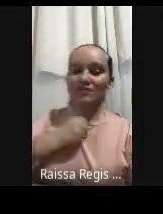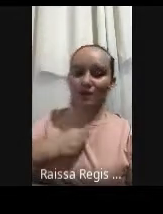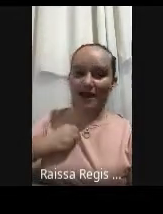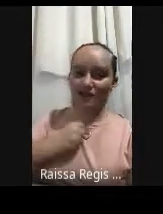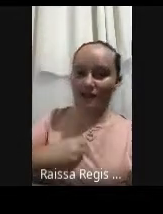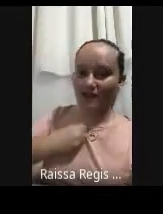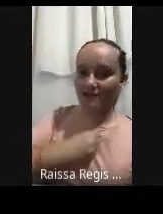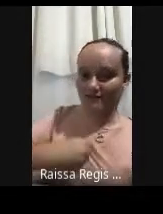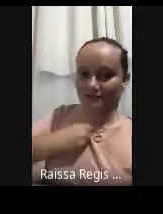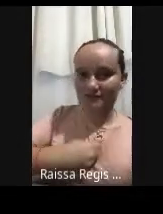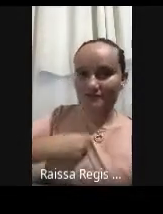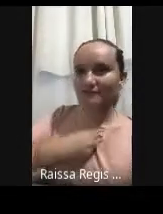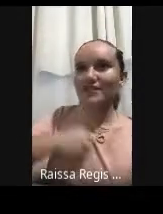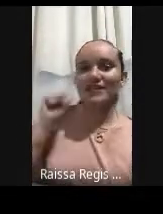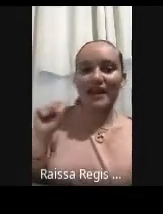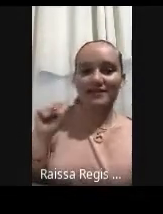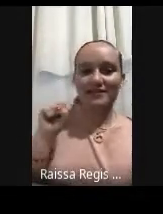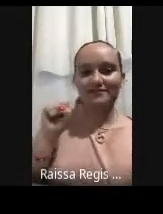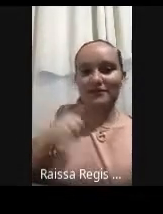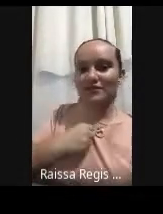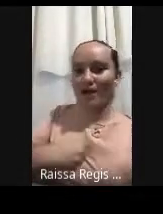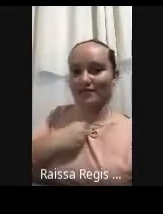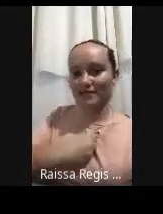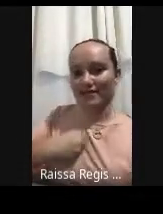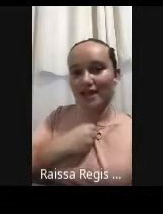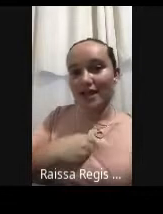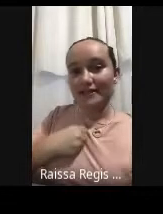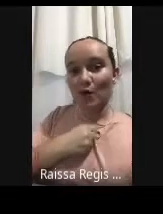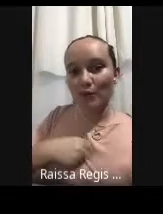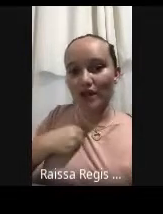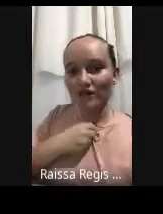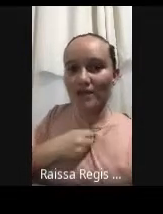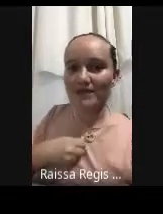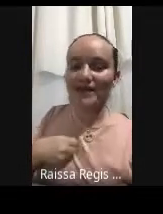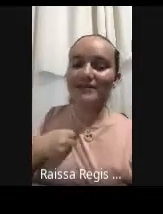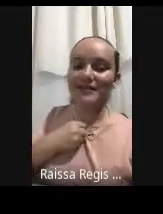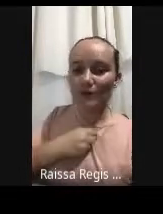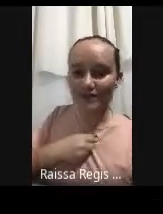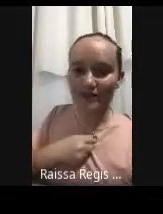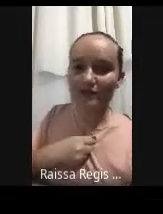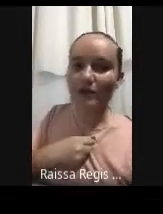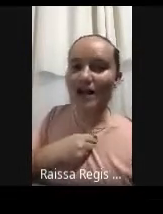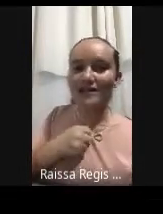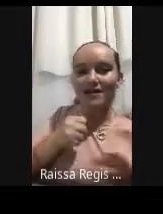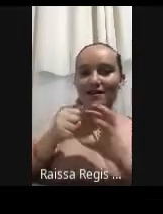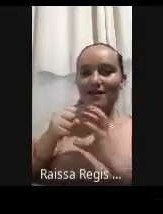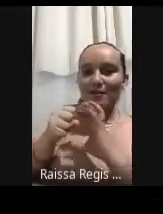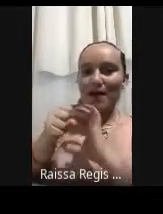Sinal de saudade, né? Que é assim. Em S. Sinal é assim, em S. Então, como que a gente vai representar esse sinal escrito? Então,